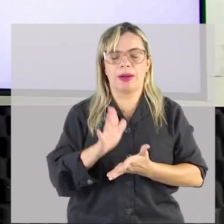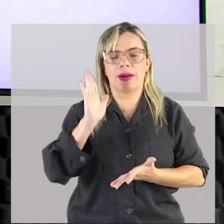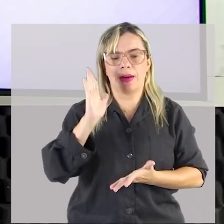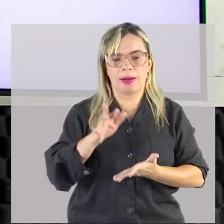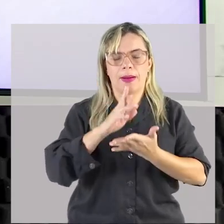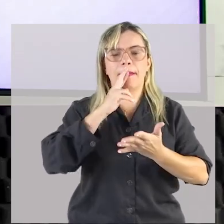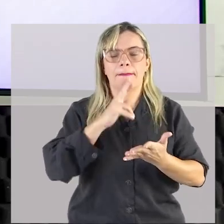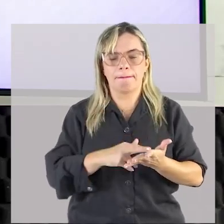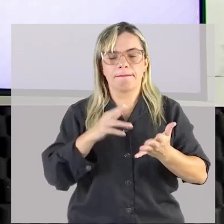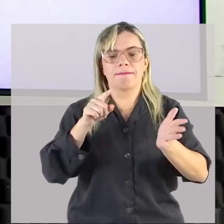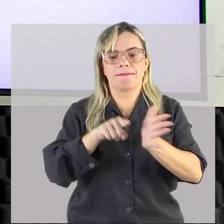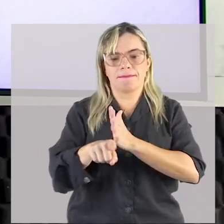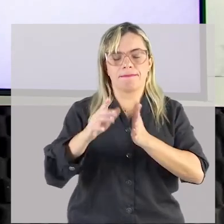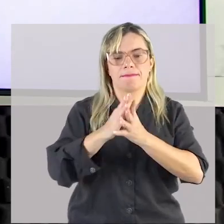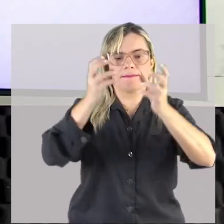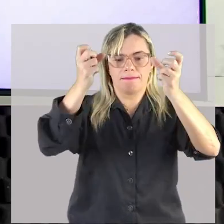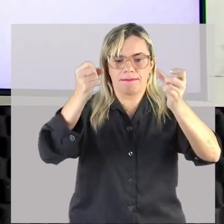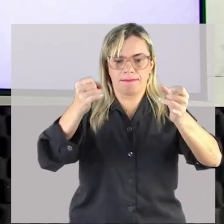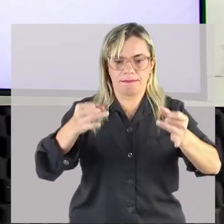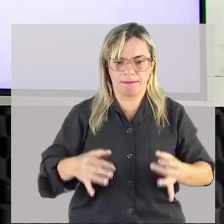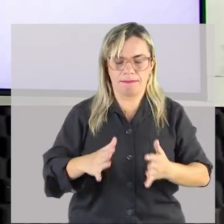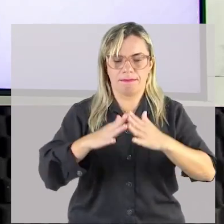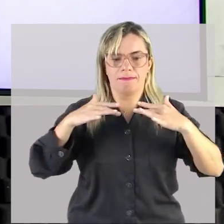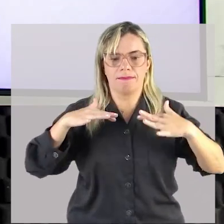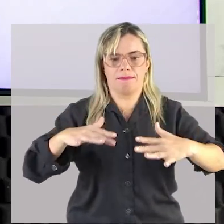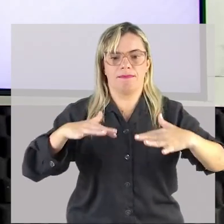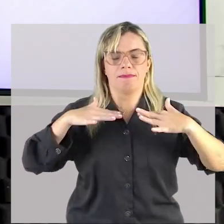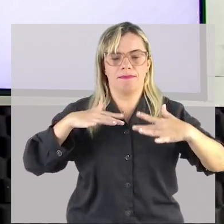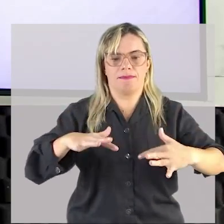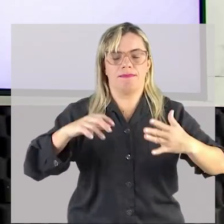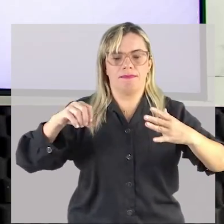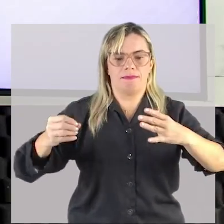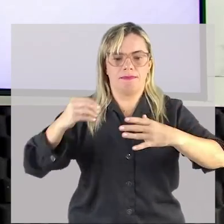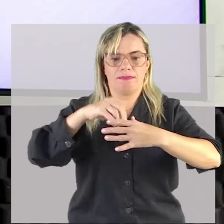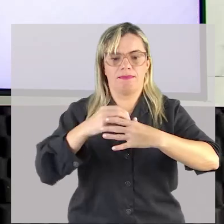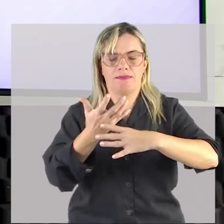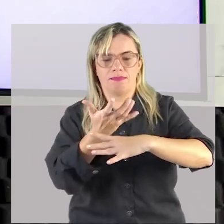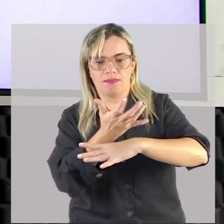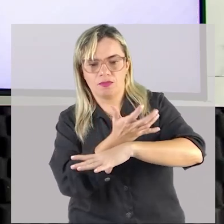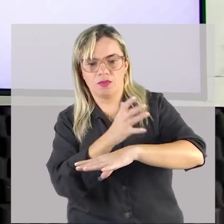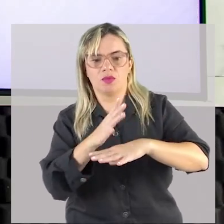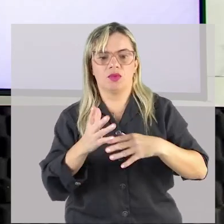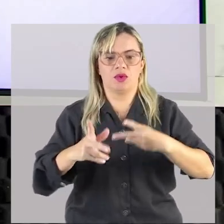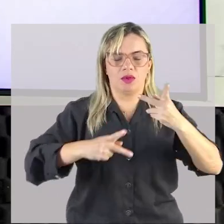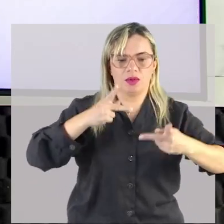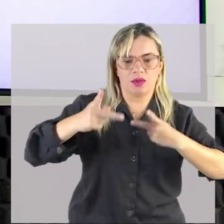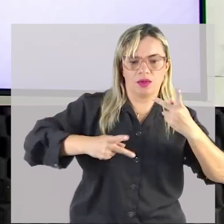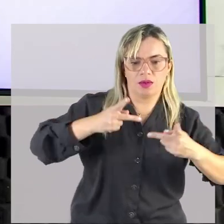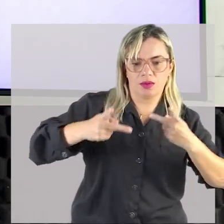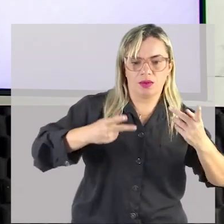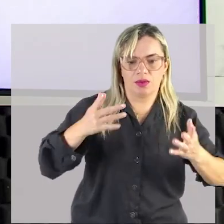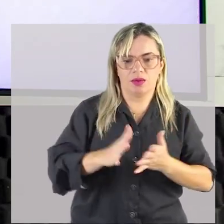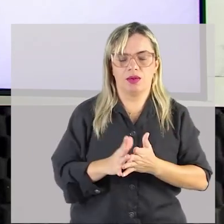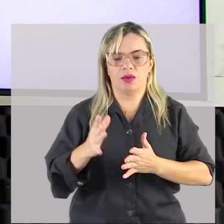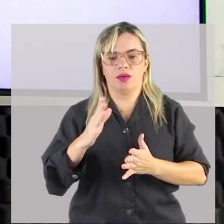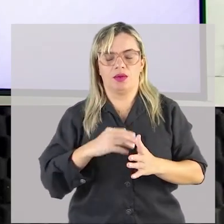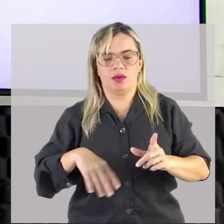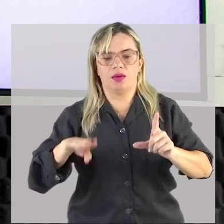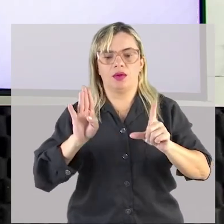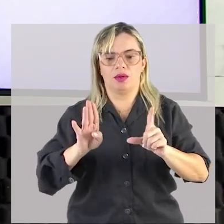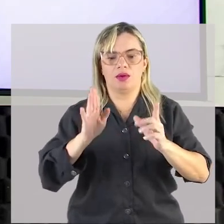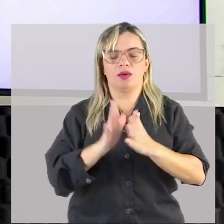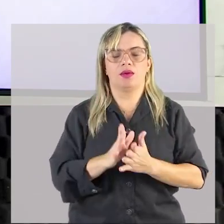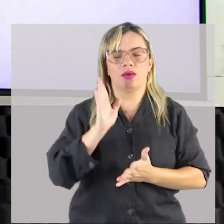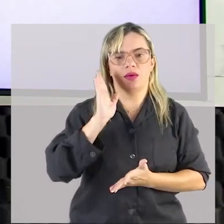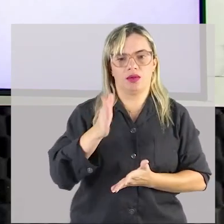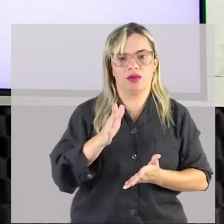gente já respondeu uma questão falando de movimentos, né, de plantas, e a gente falou do geotropismo, falou do fototropismo,